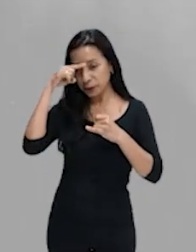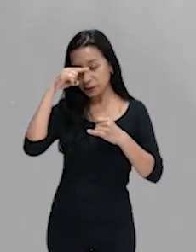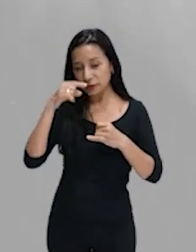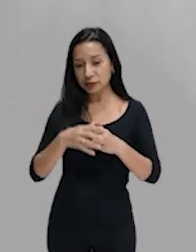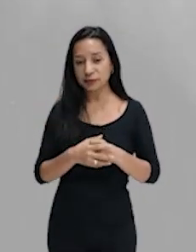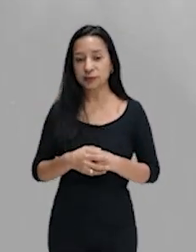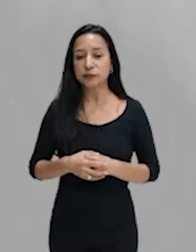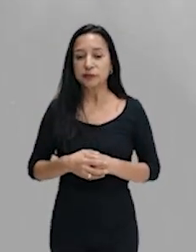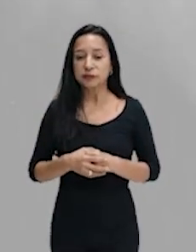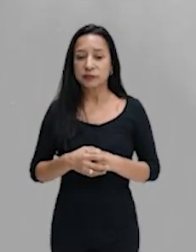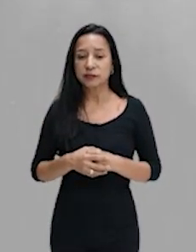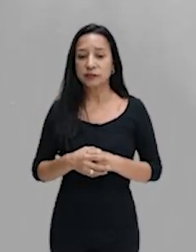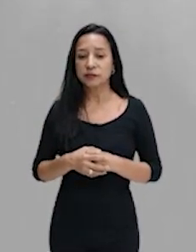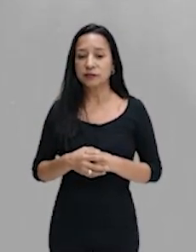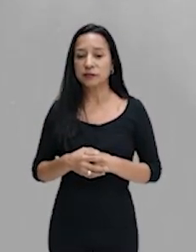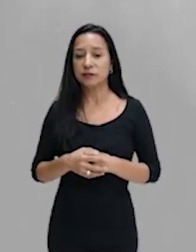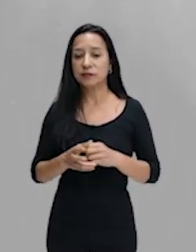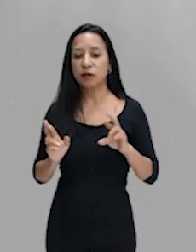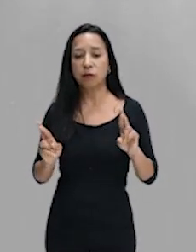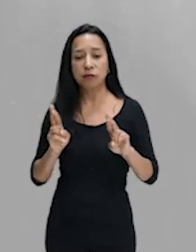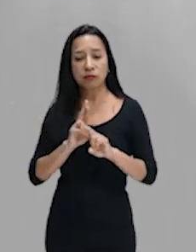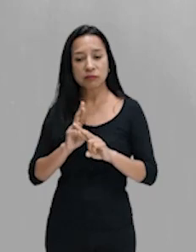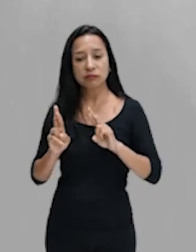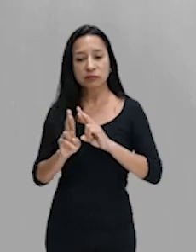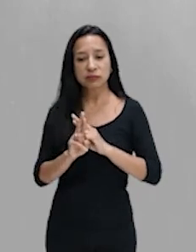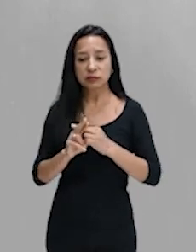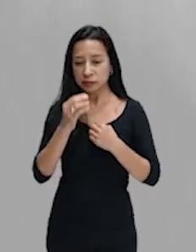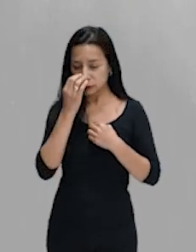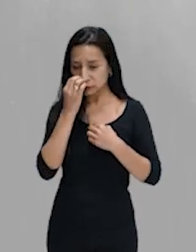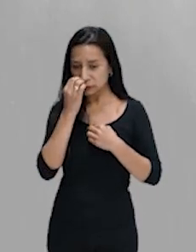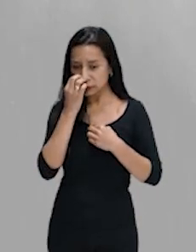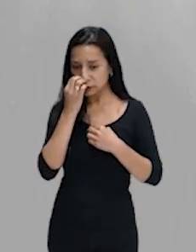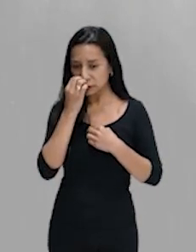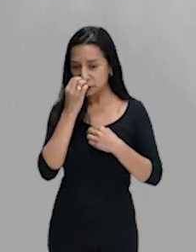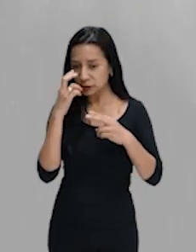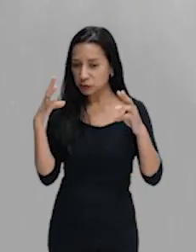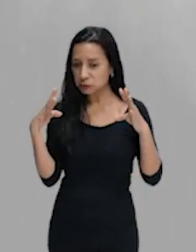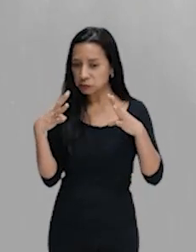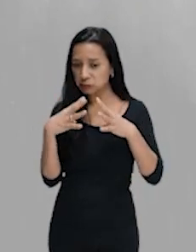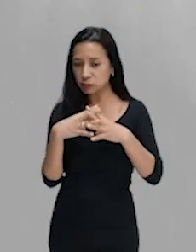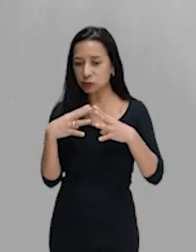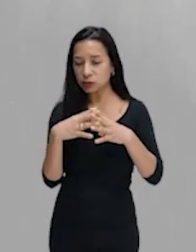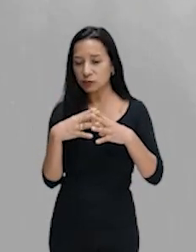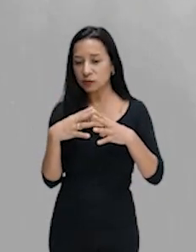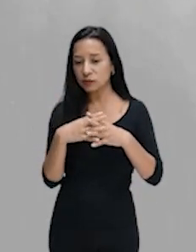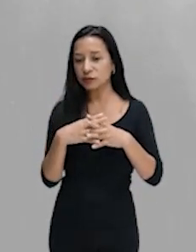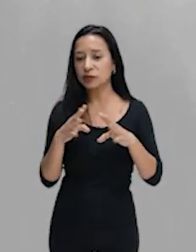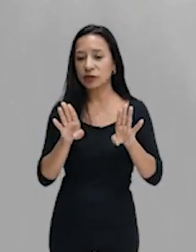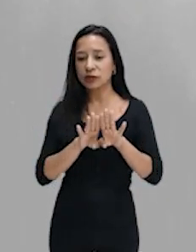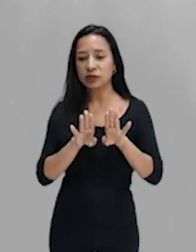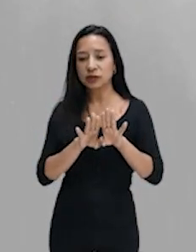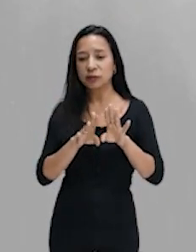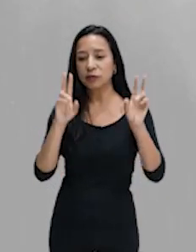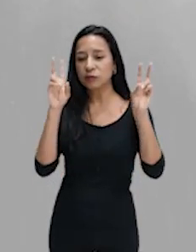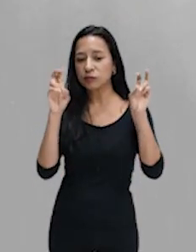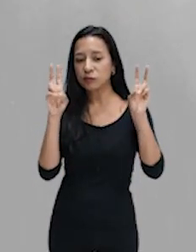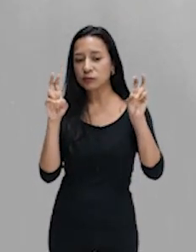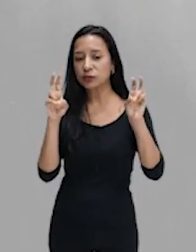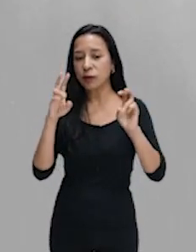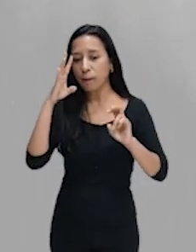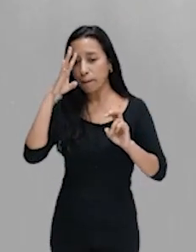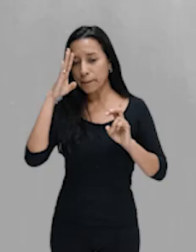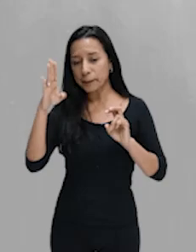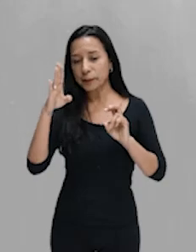a pintura para expressar suas emoções e o que estava acontecendo em sua vida. Aí vai uma dica para vocês. Quando a gente está